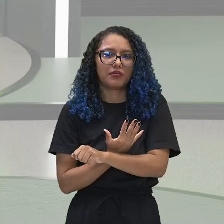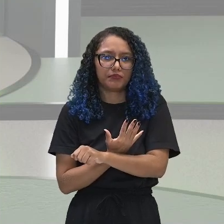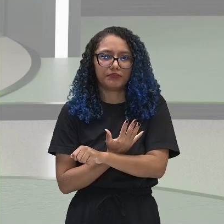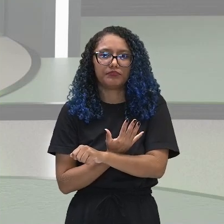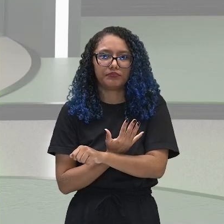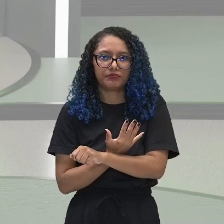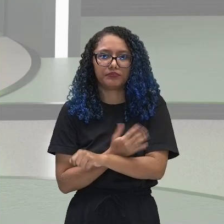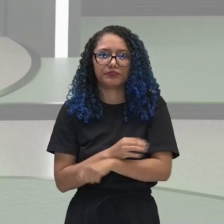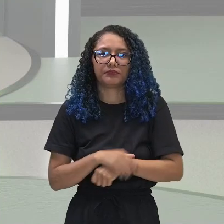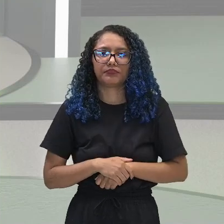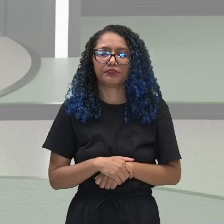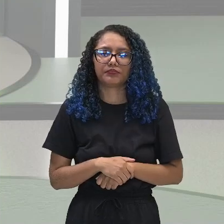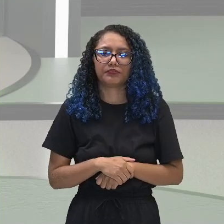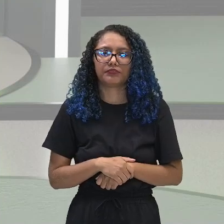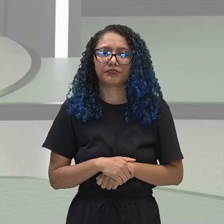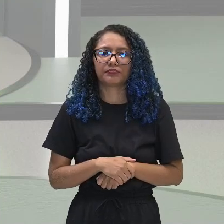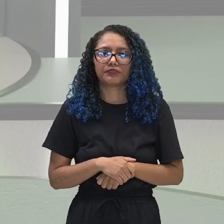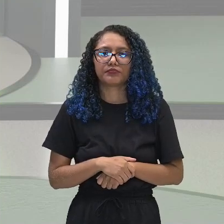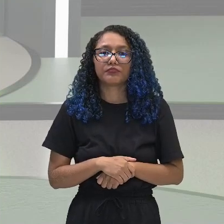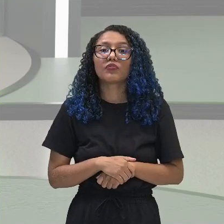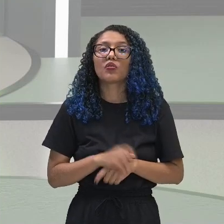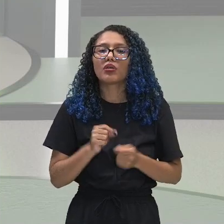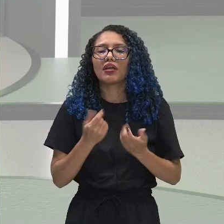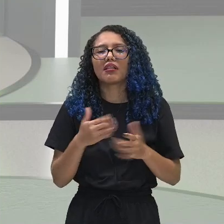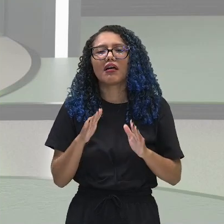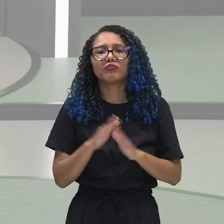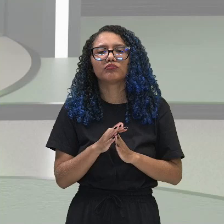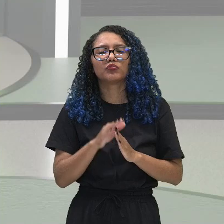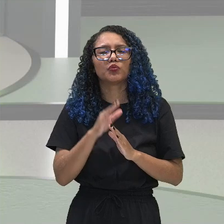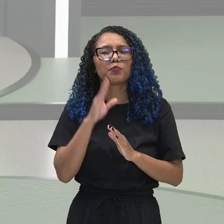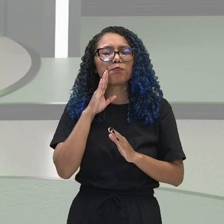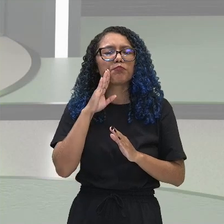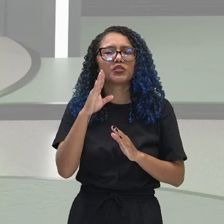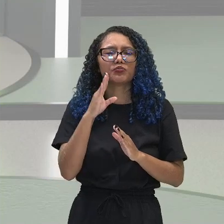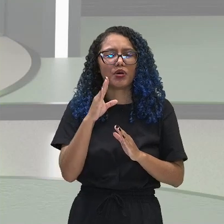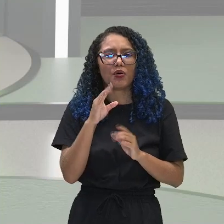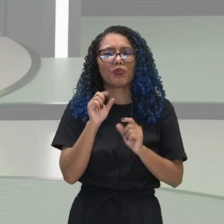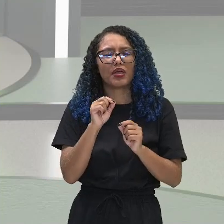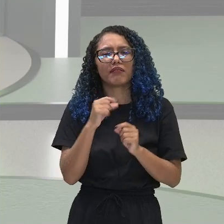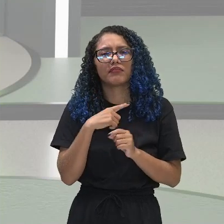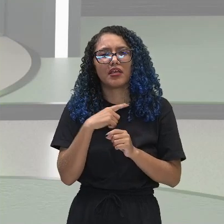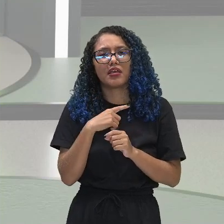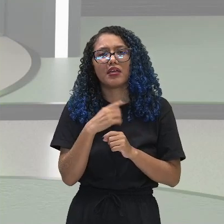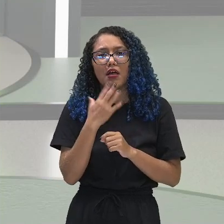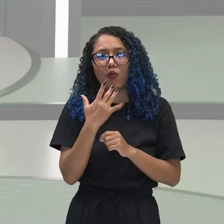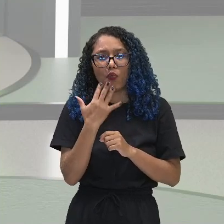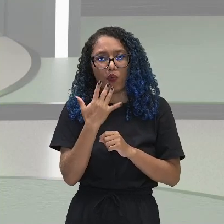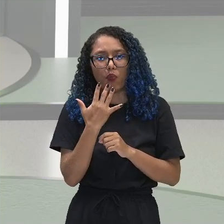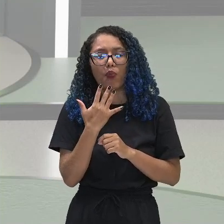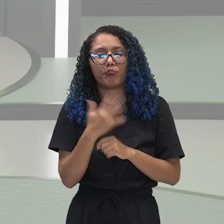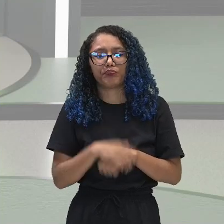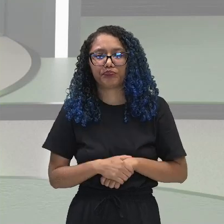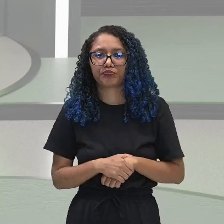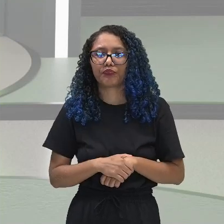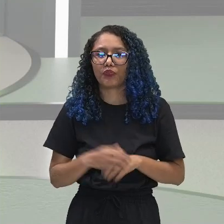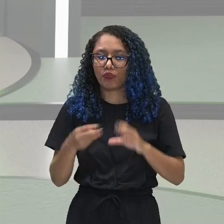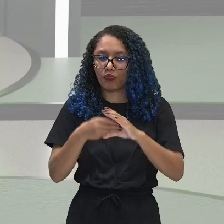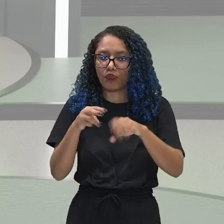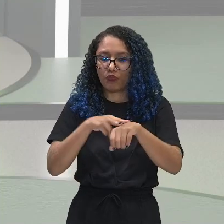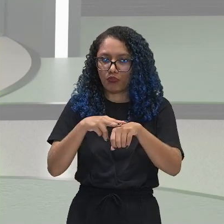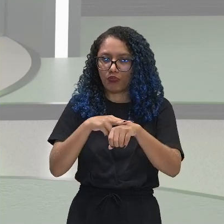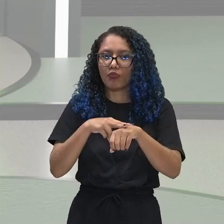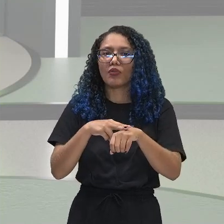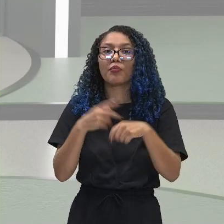o metabolismo da fotossíntese, que é onde tem o pigmento, né, o cloroplasto, considerando